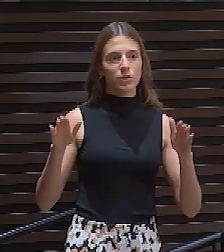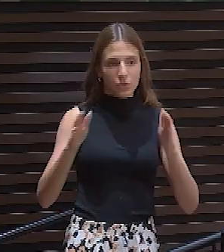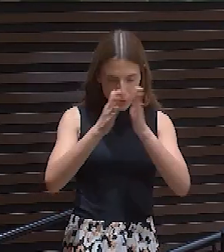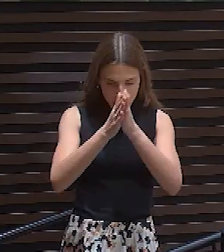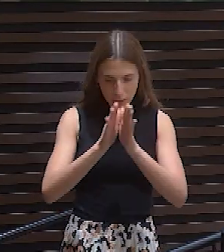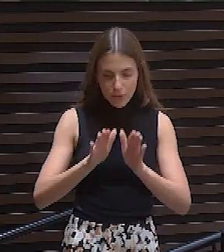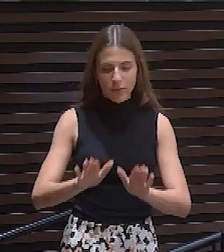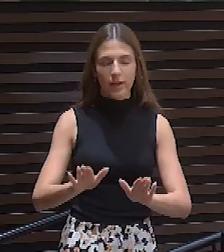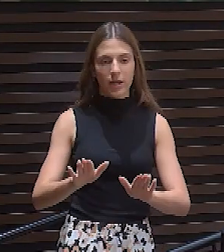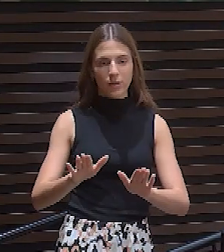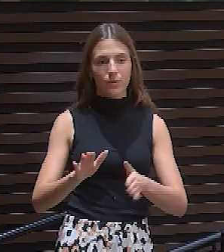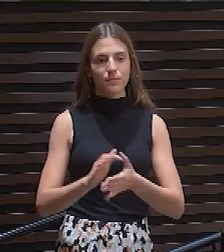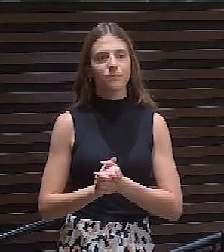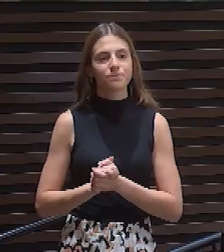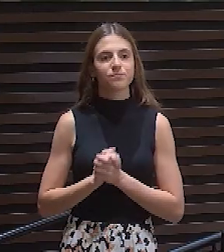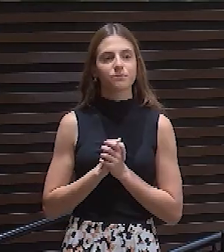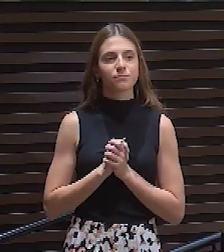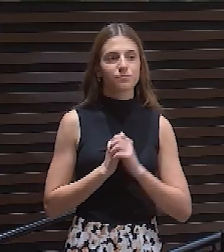Portanto,